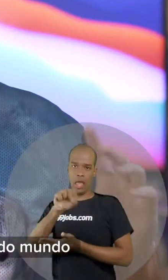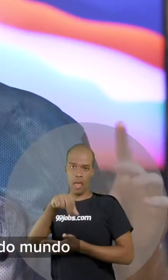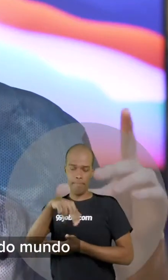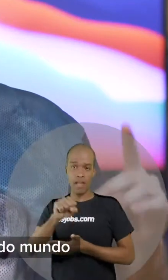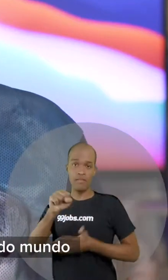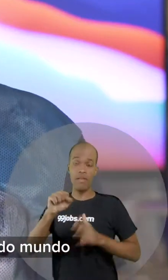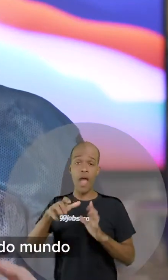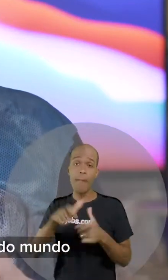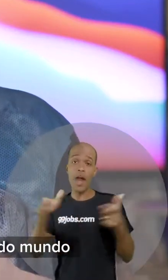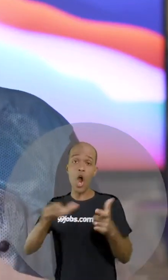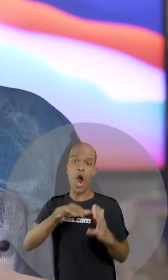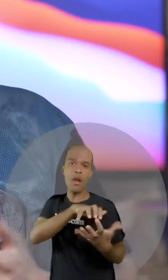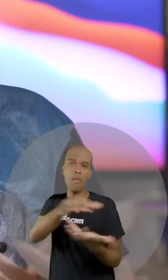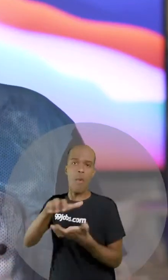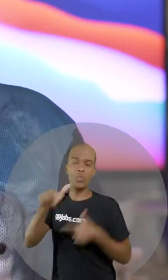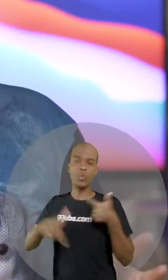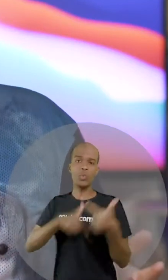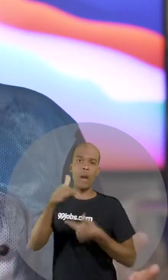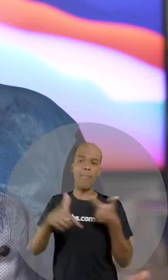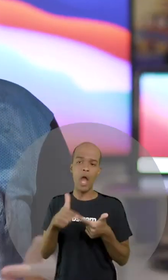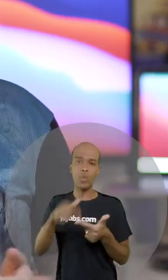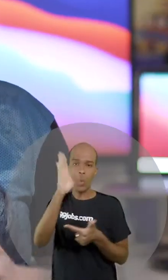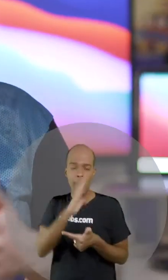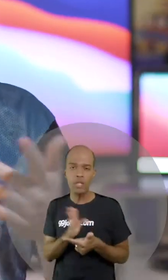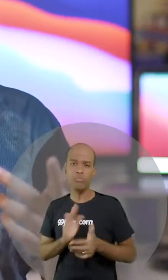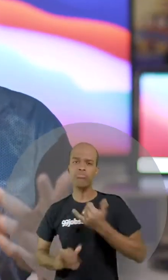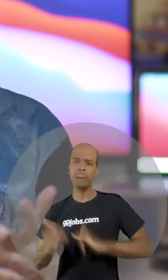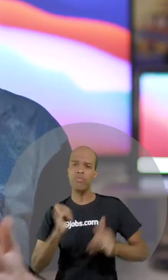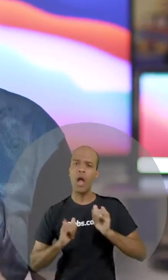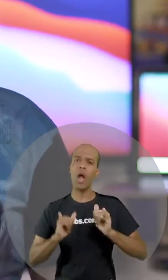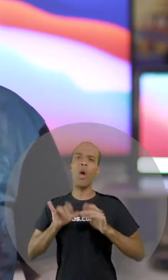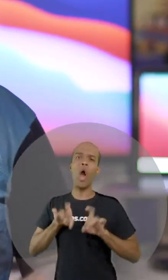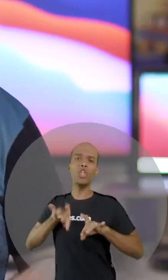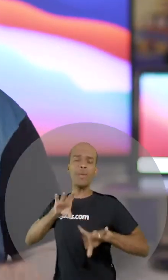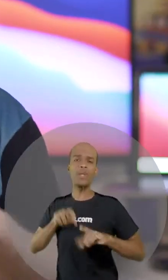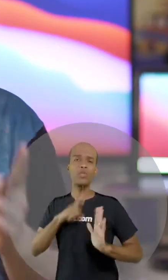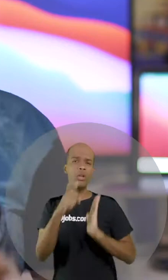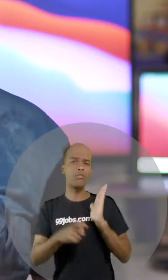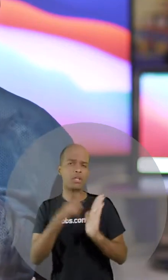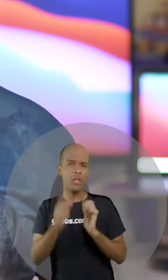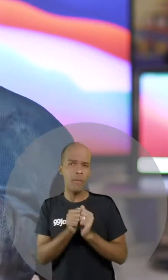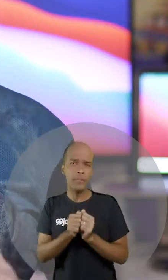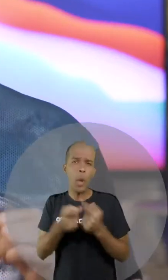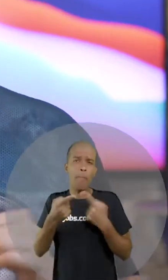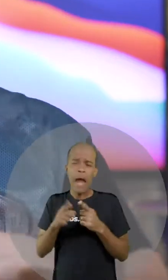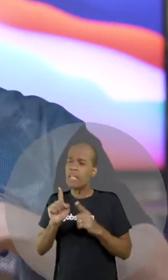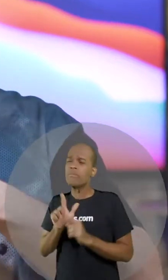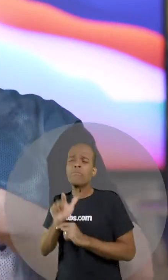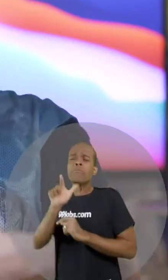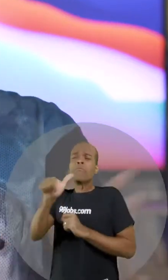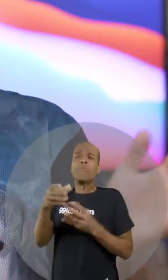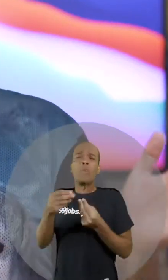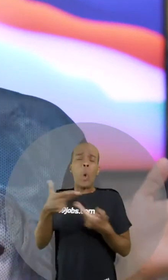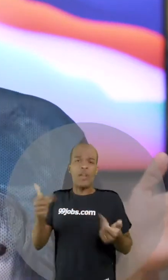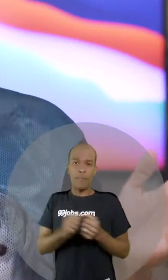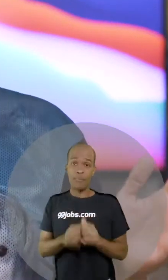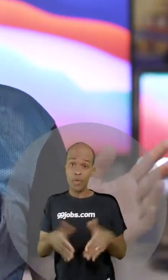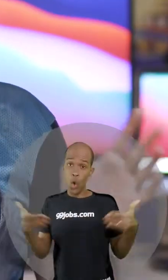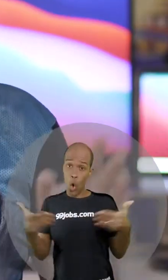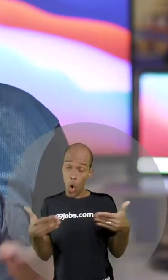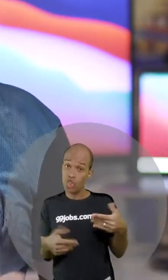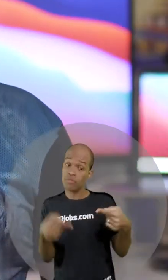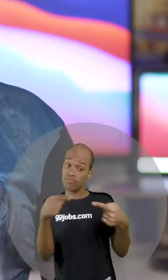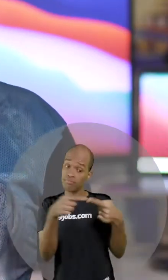das maiores empresas do mundo com atuação no Brasil por meio de eletrificação, automação, digitalização. Porém, vai muito além